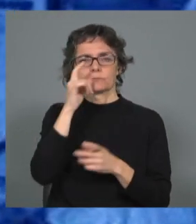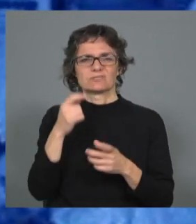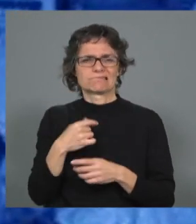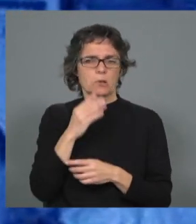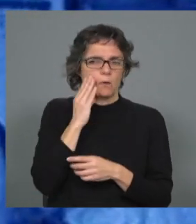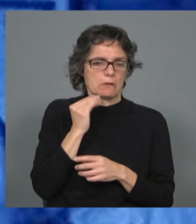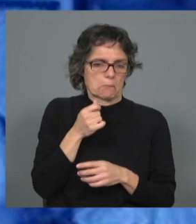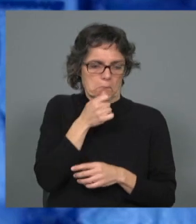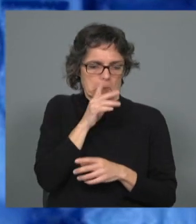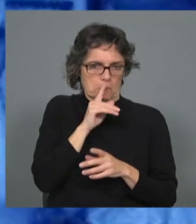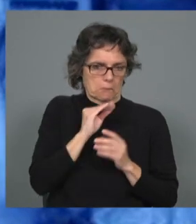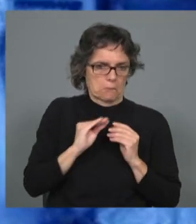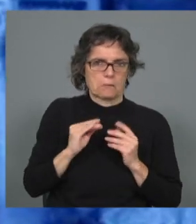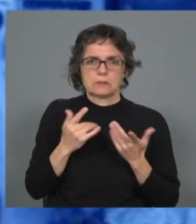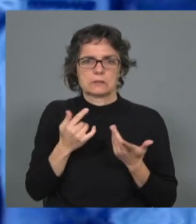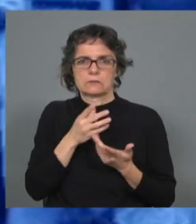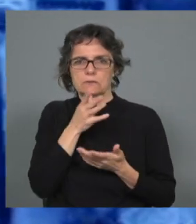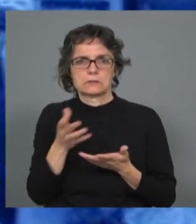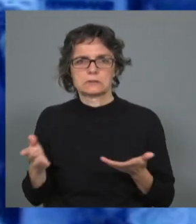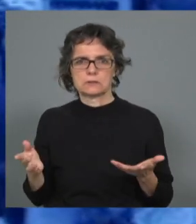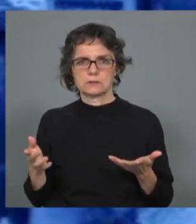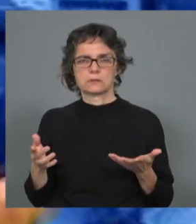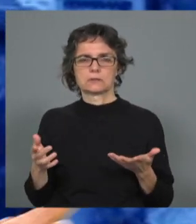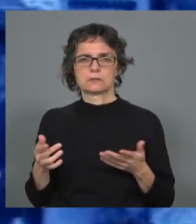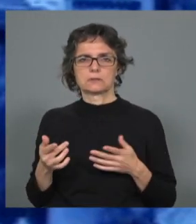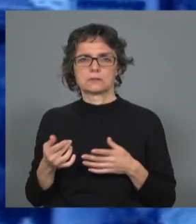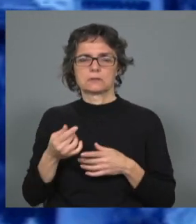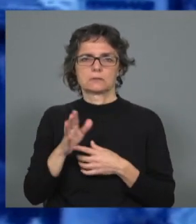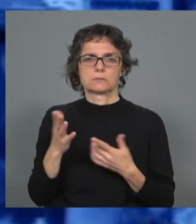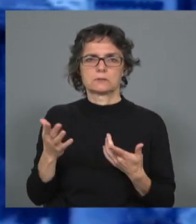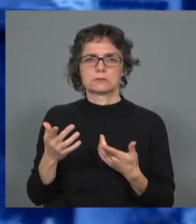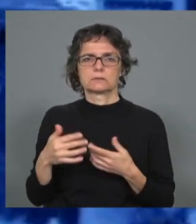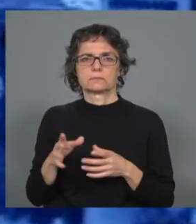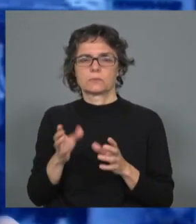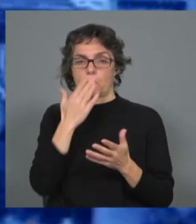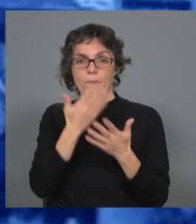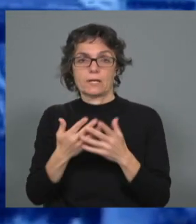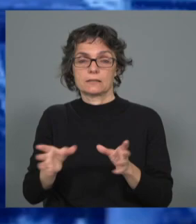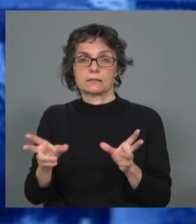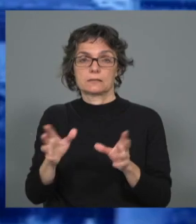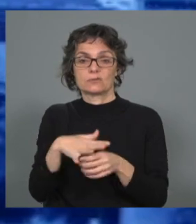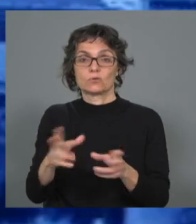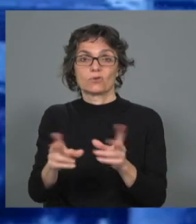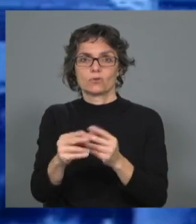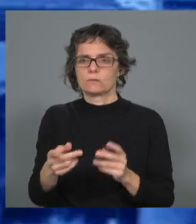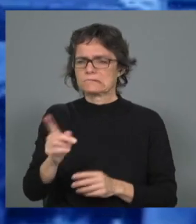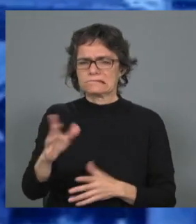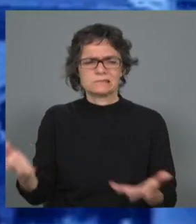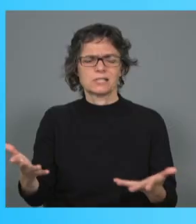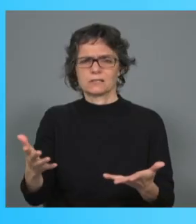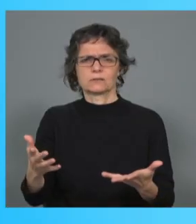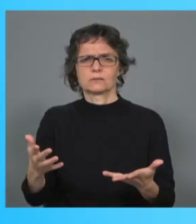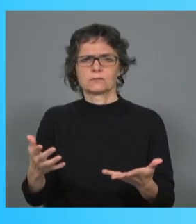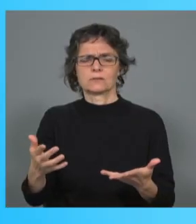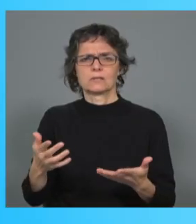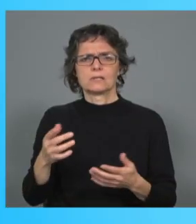alguma forma, um bocadinho quase que vergonha de aparecerem agora nestas novas circunstâncias. Não tenham. Deus Nosso Senhor sabe o que faz e